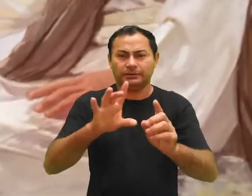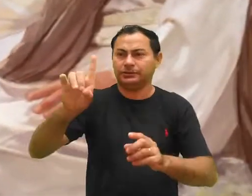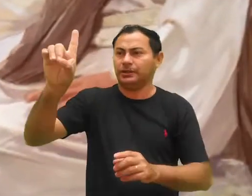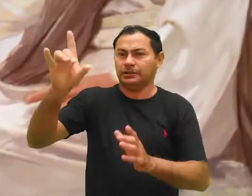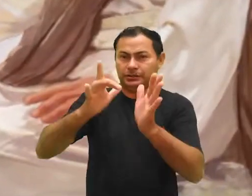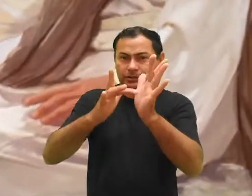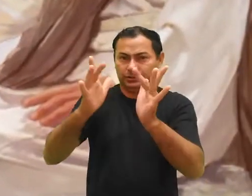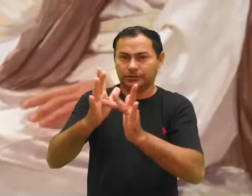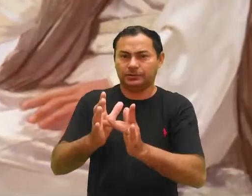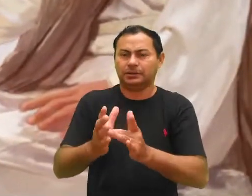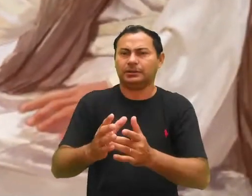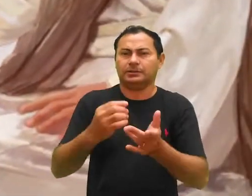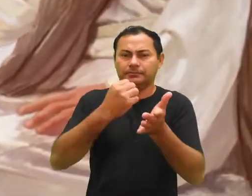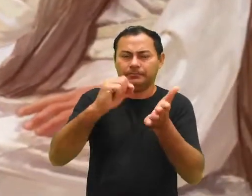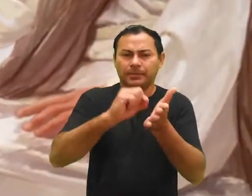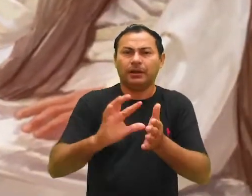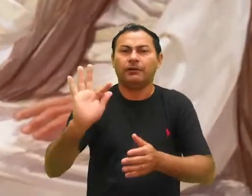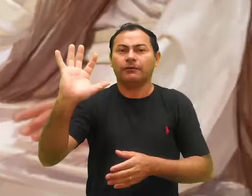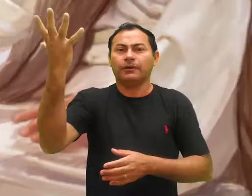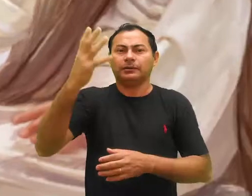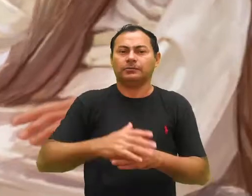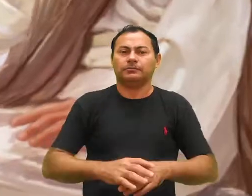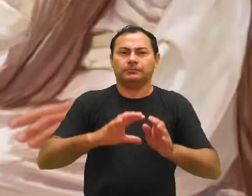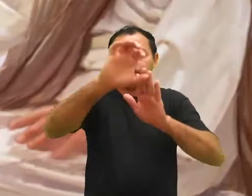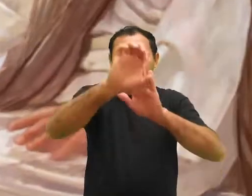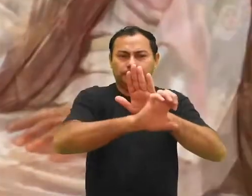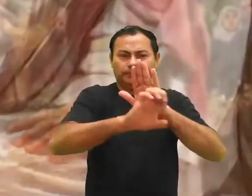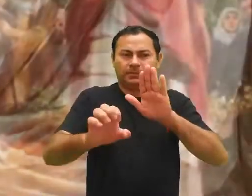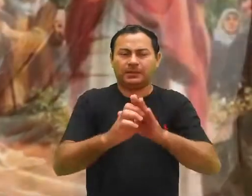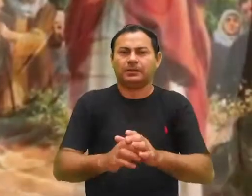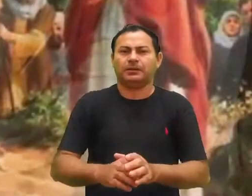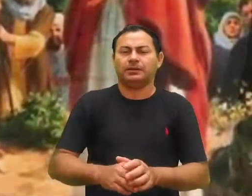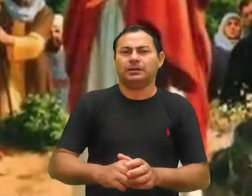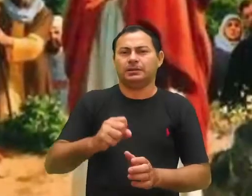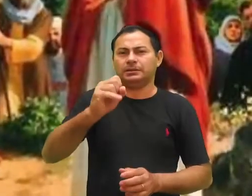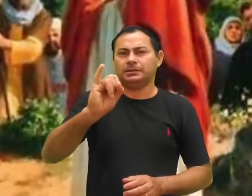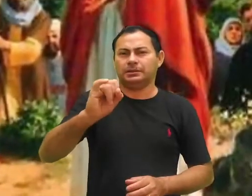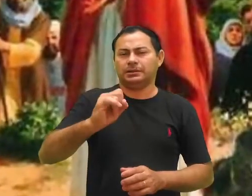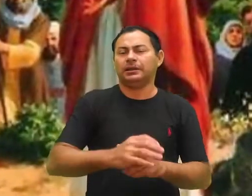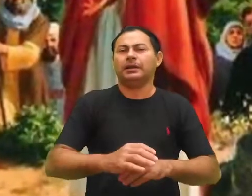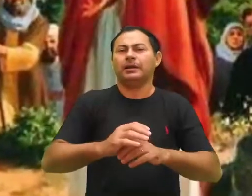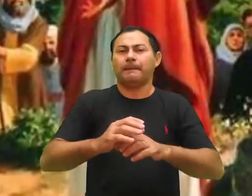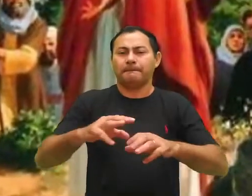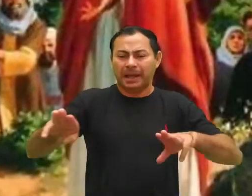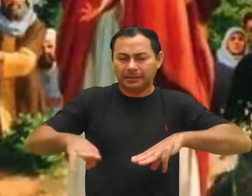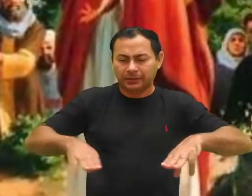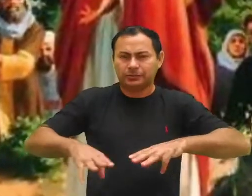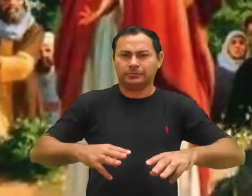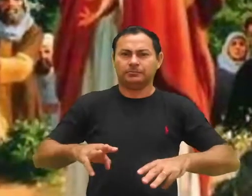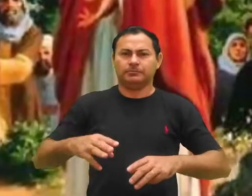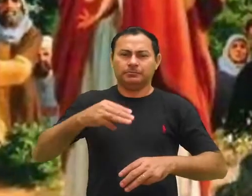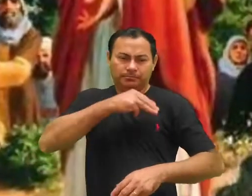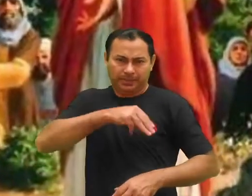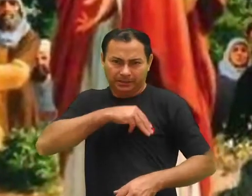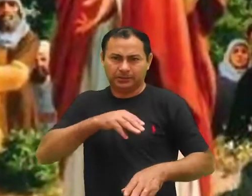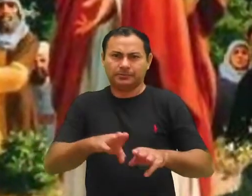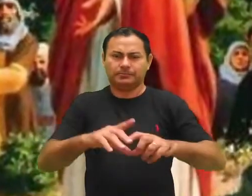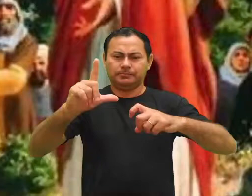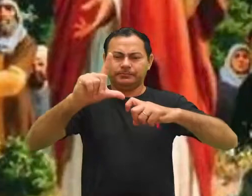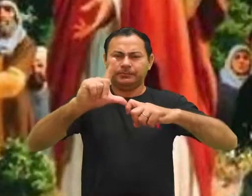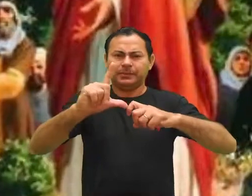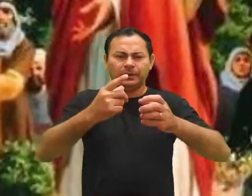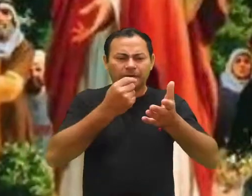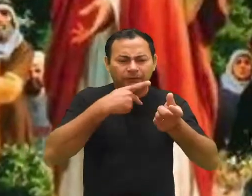evidenciam a reverência de Jesus para com a palavra de Deus escrita está no fato de que nos evangelhos sinópticos Mateus, Marcos e Lucas,